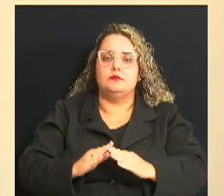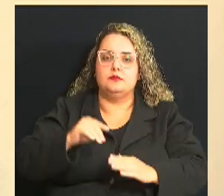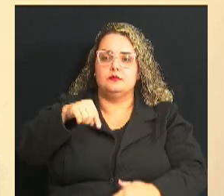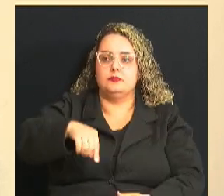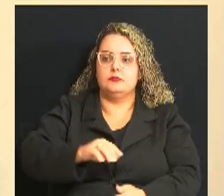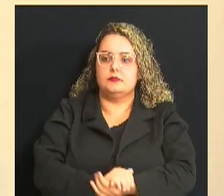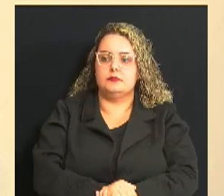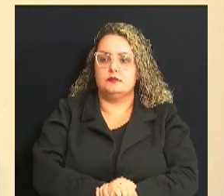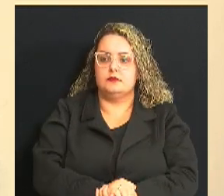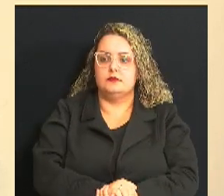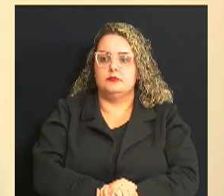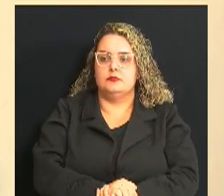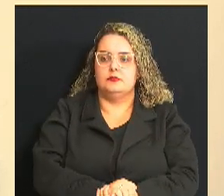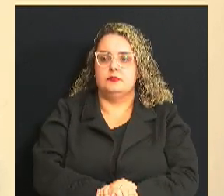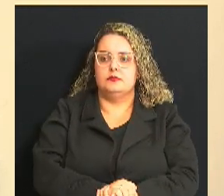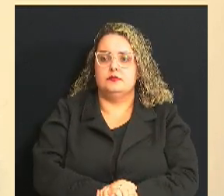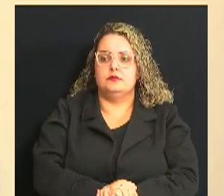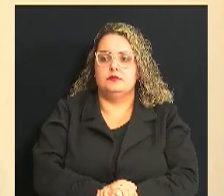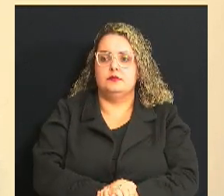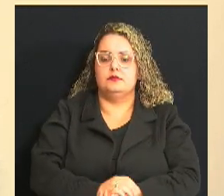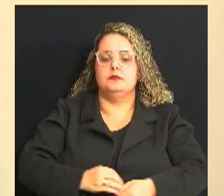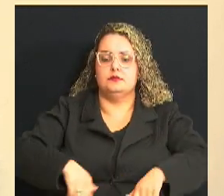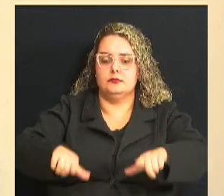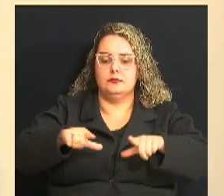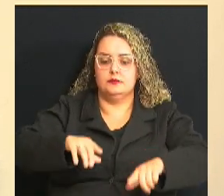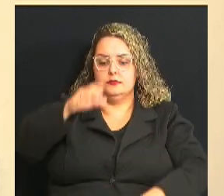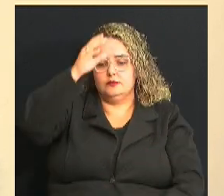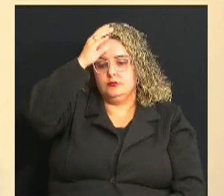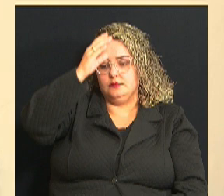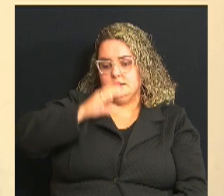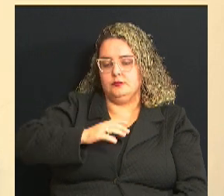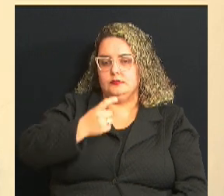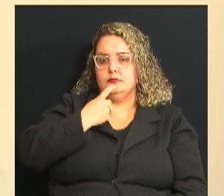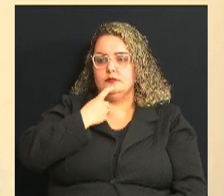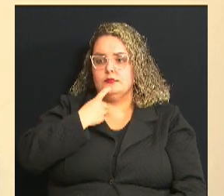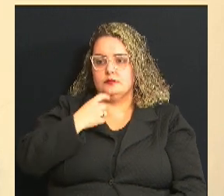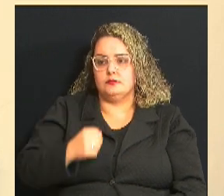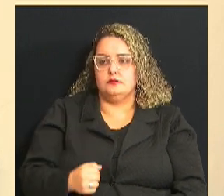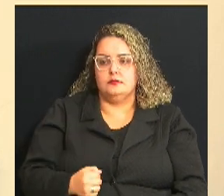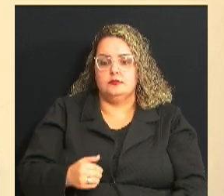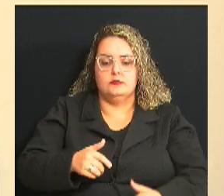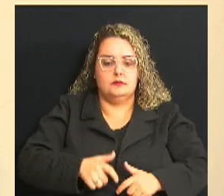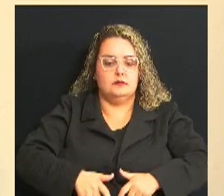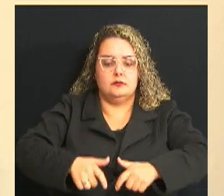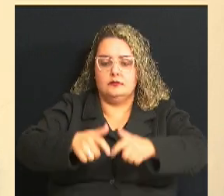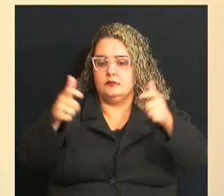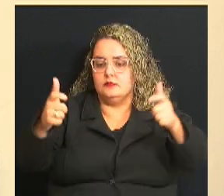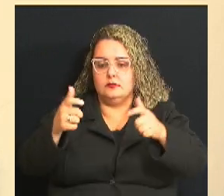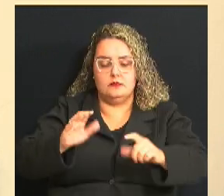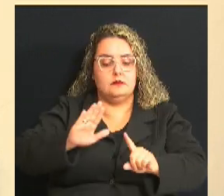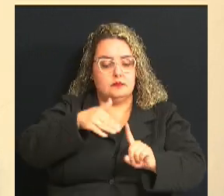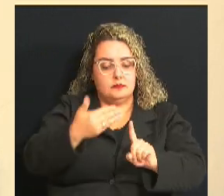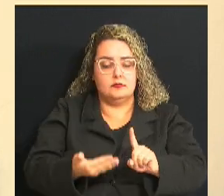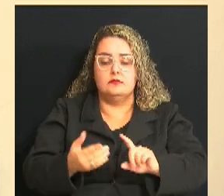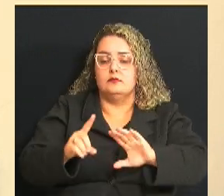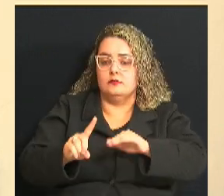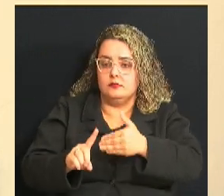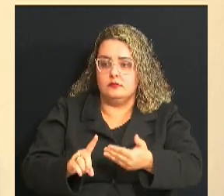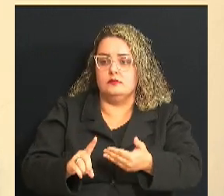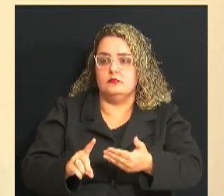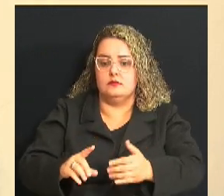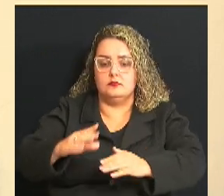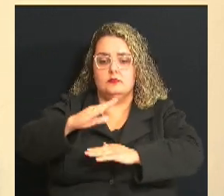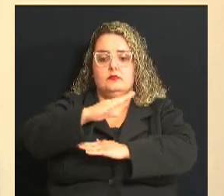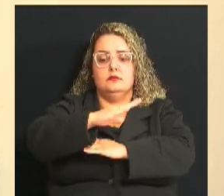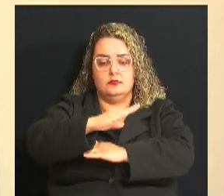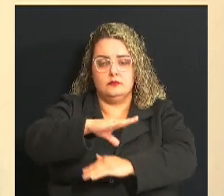E o título de cidadão campineiro talvez seja a mais alta honraria, homenagem que a Câmara Municipal